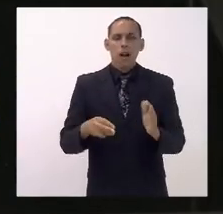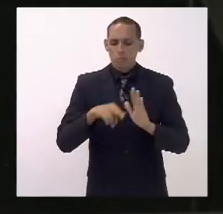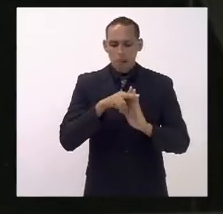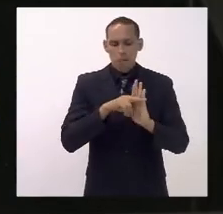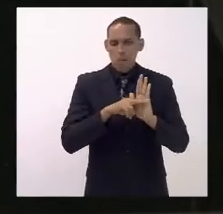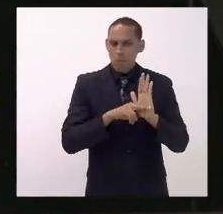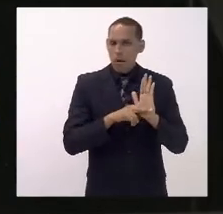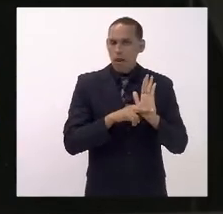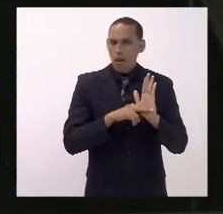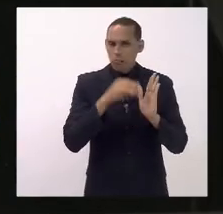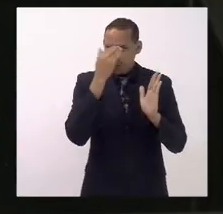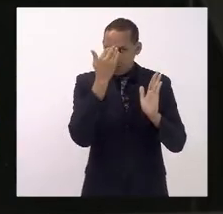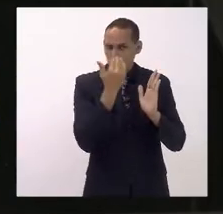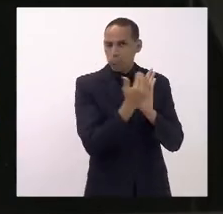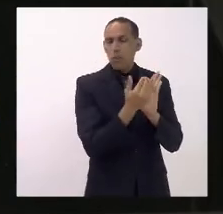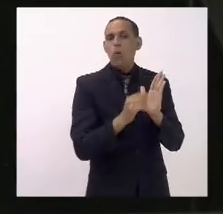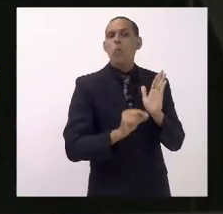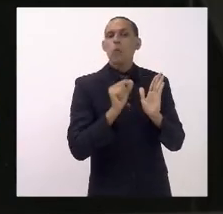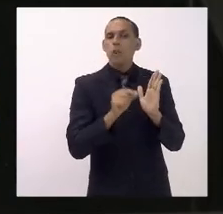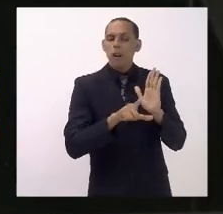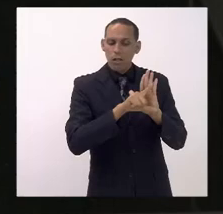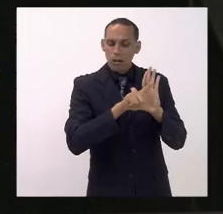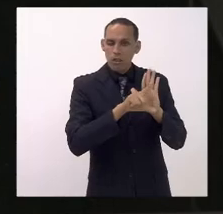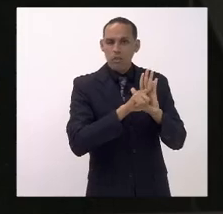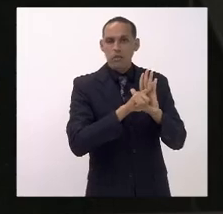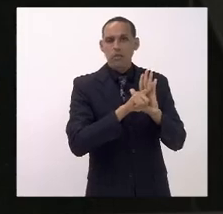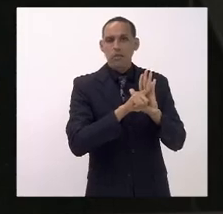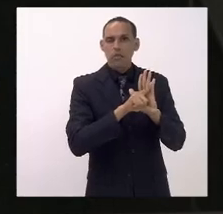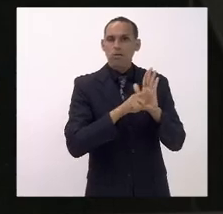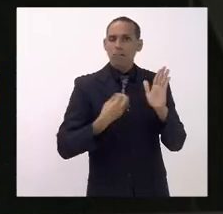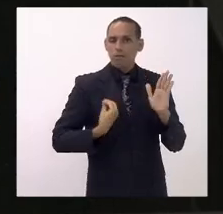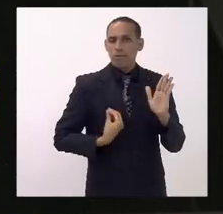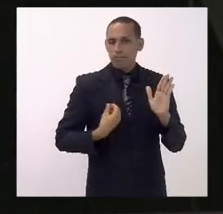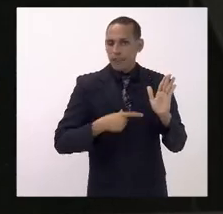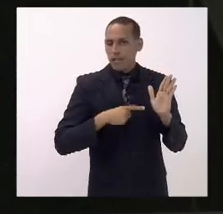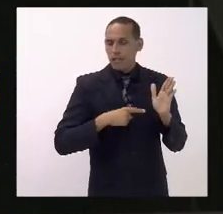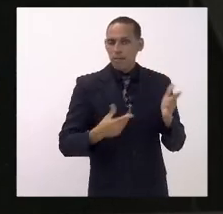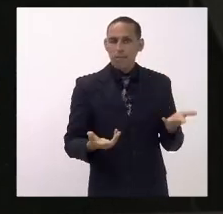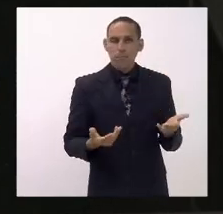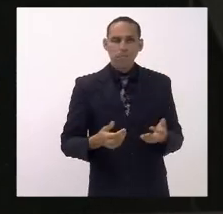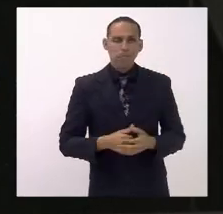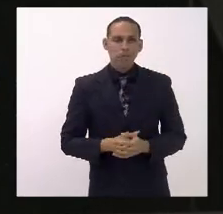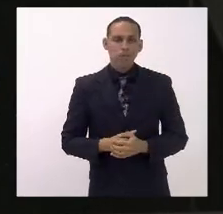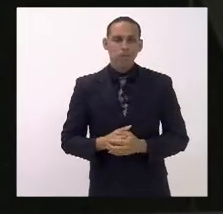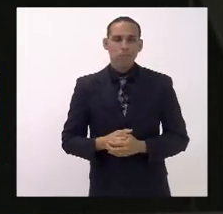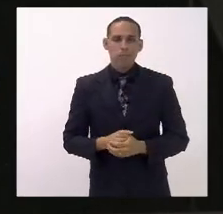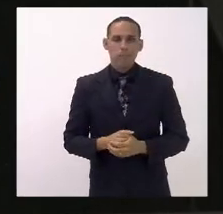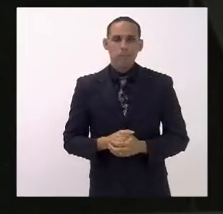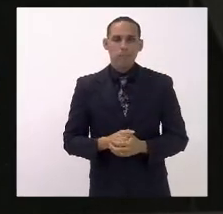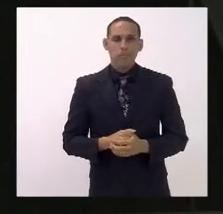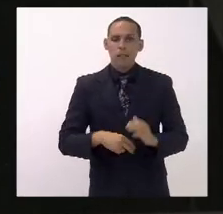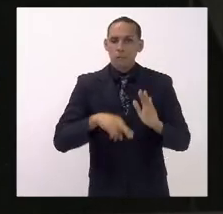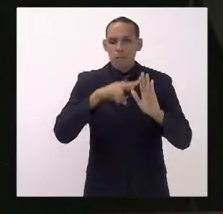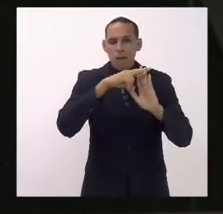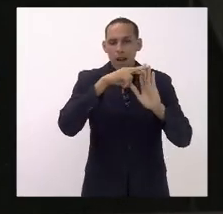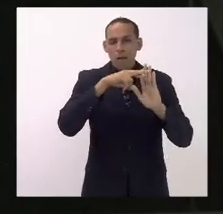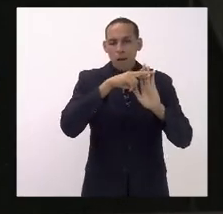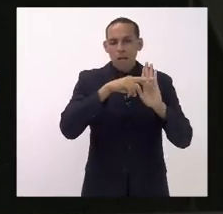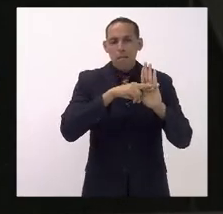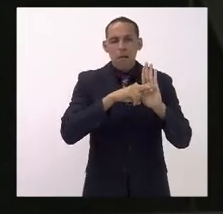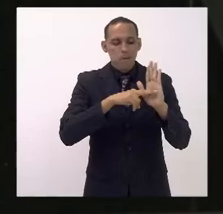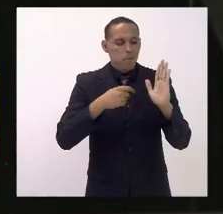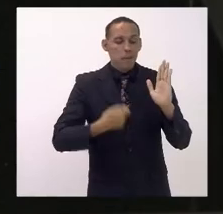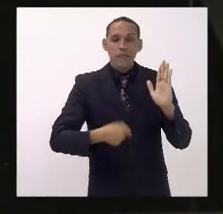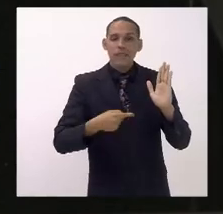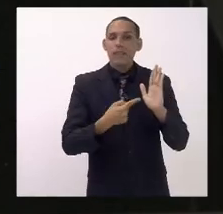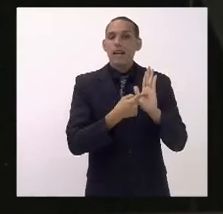observado, obviamente, não é, as leis existentes, uma regulamentação